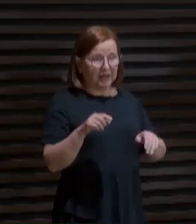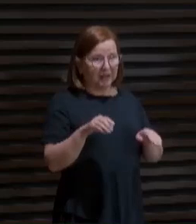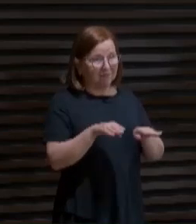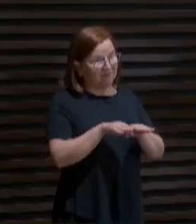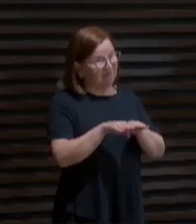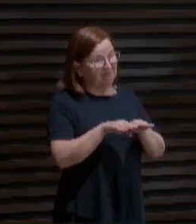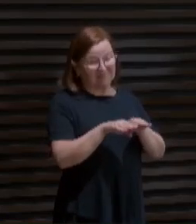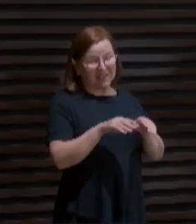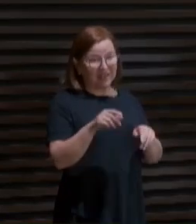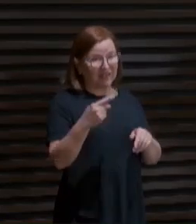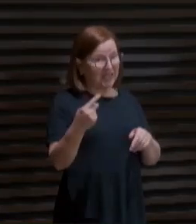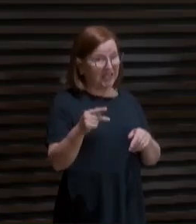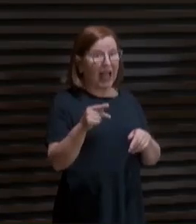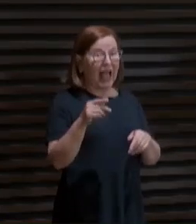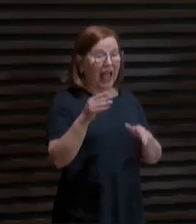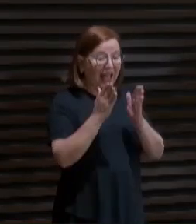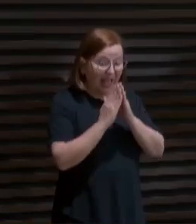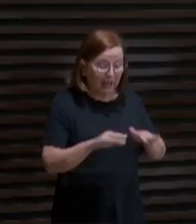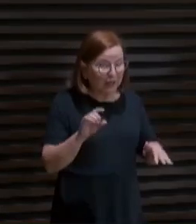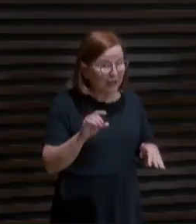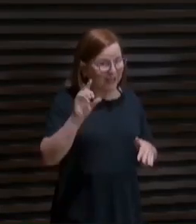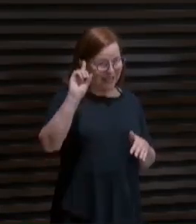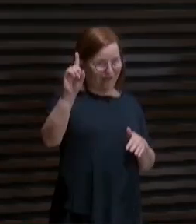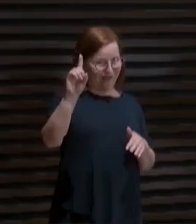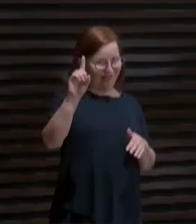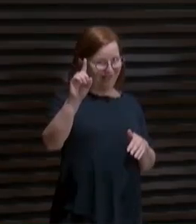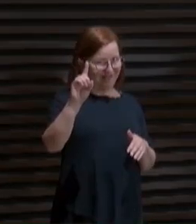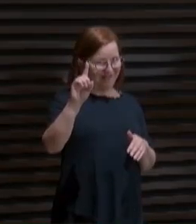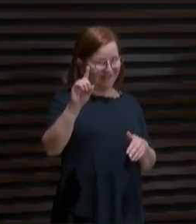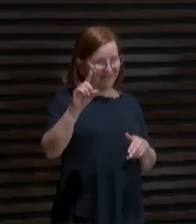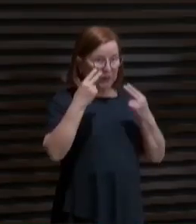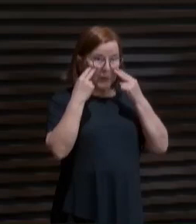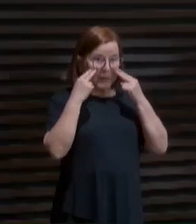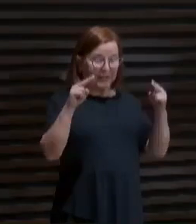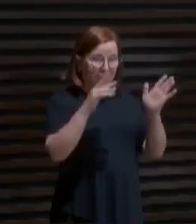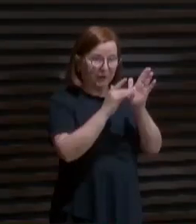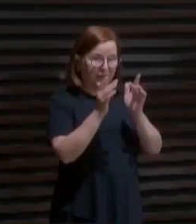Adora a Deus, pois o testemunho de Jesus é o espírito da profecia.